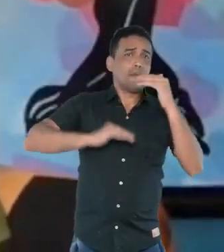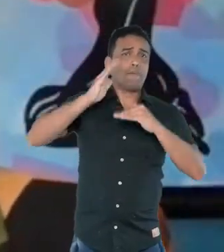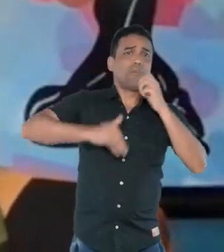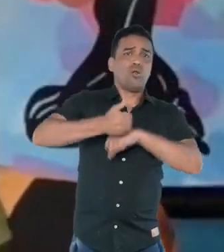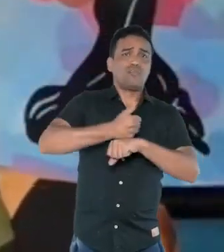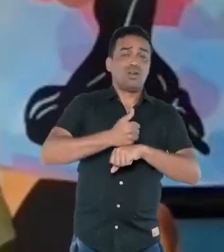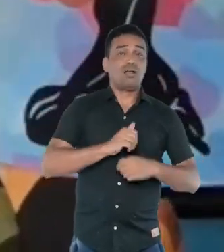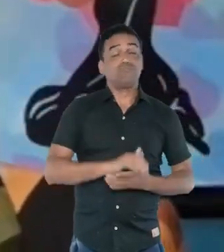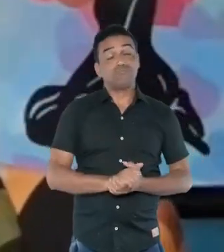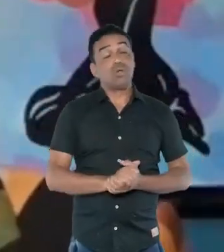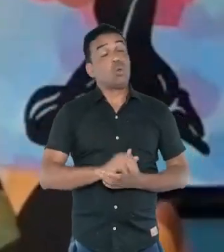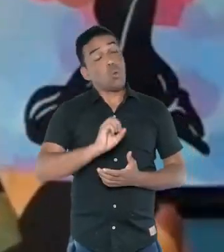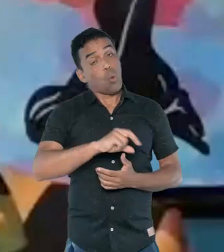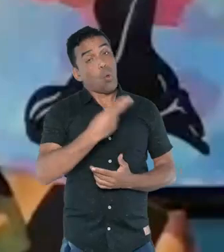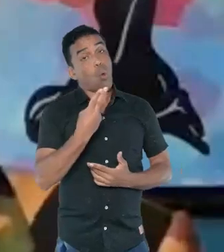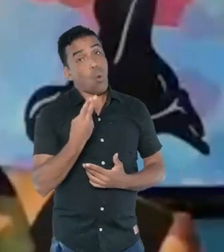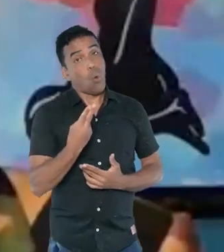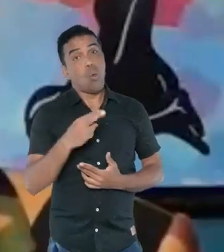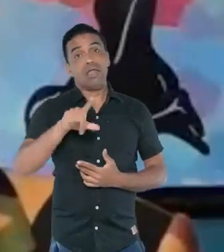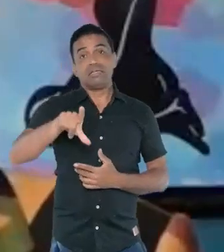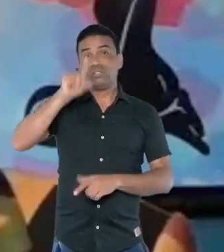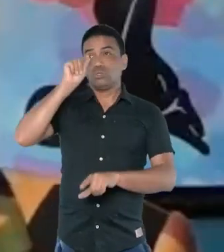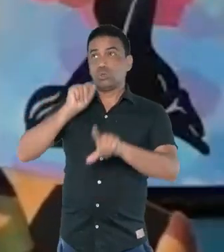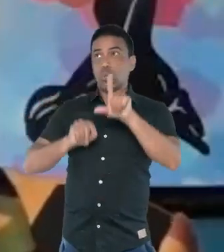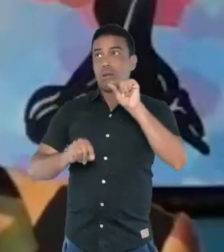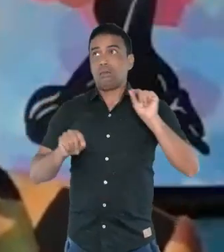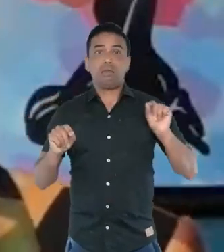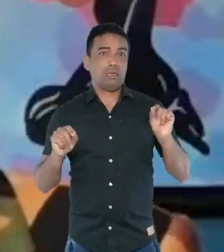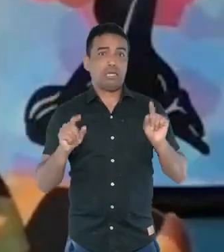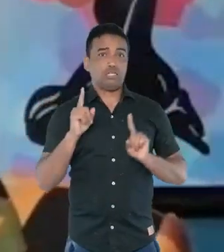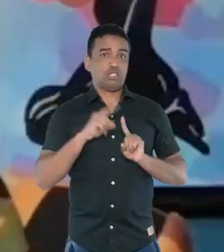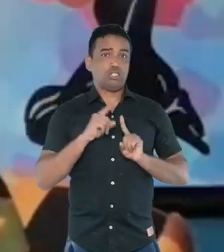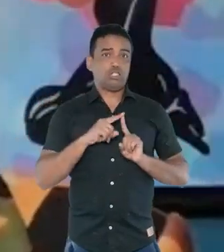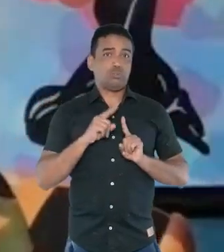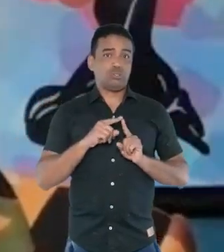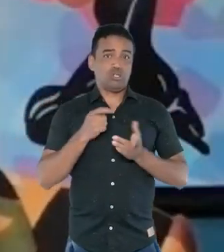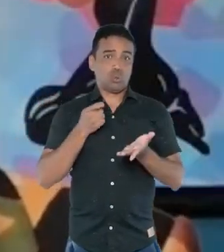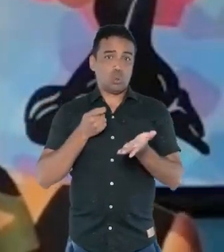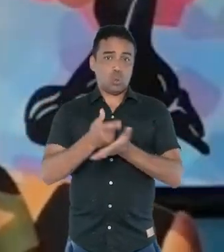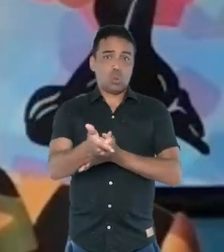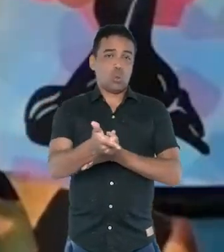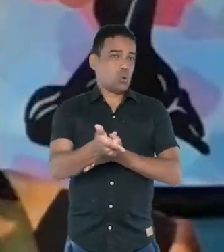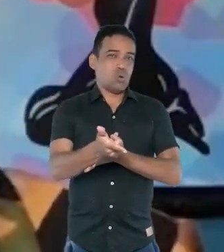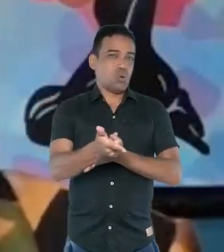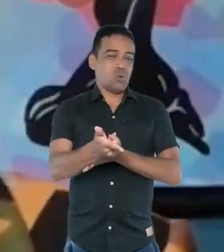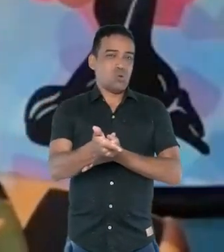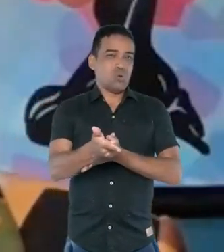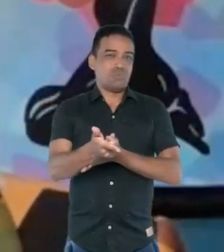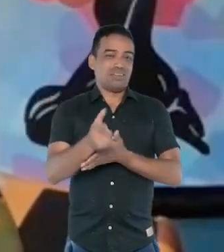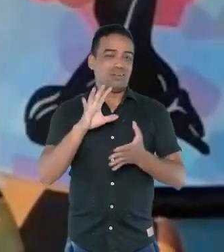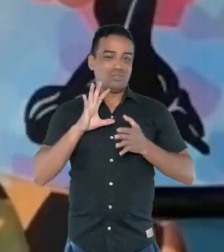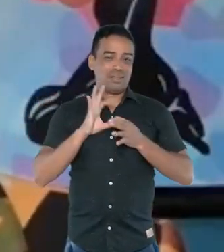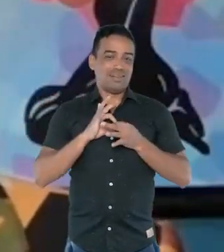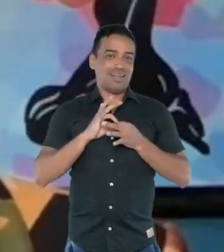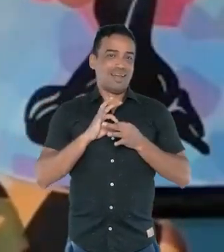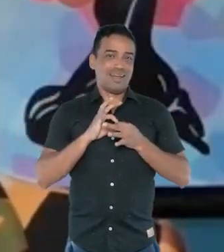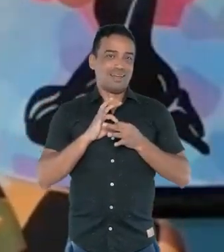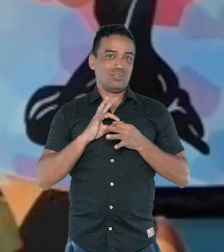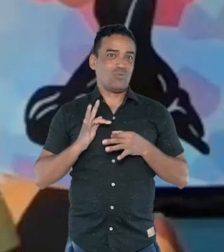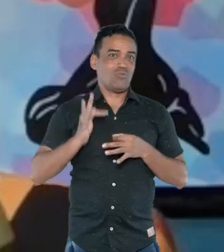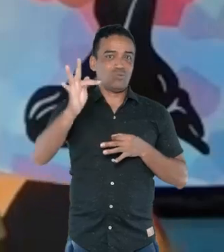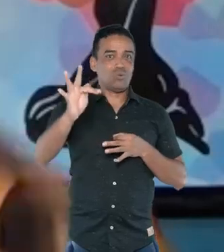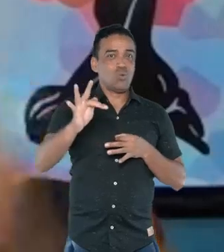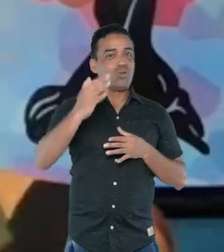né, de escolher um determinado tipo de consumo que não está conectado com esse futuro